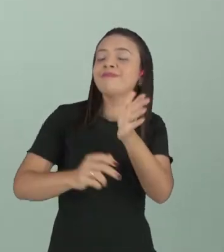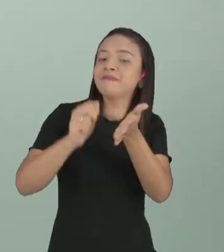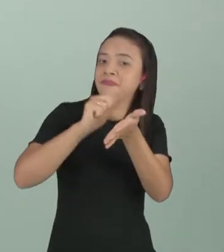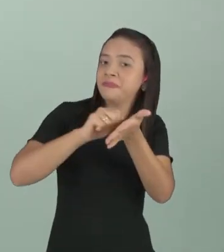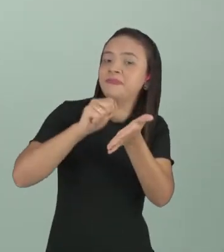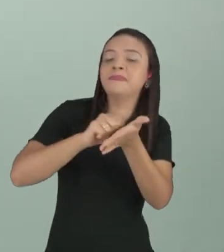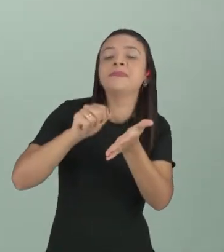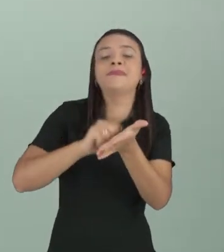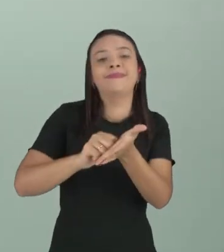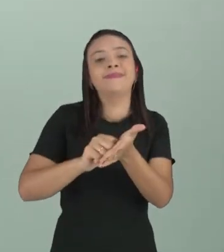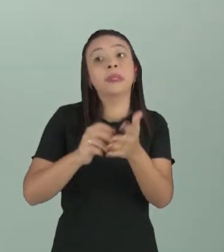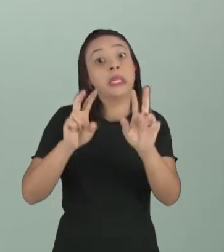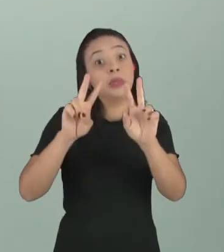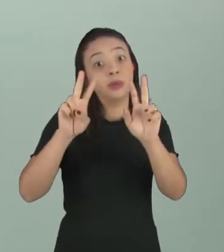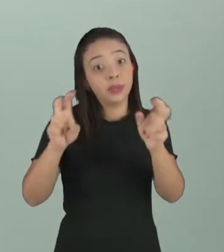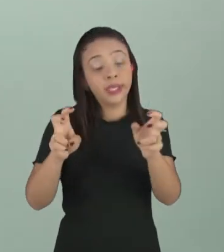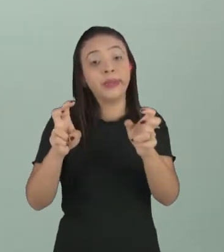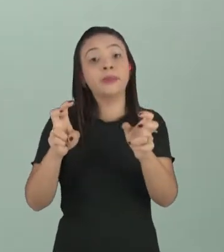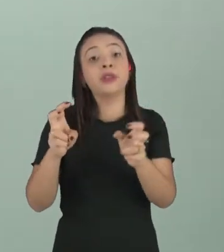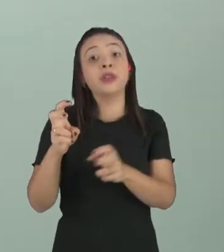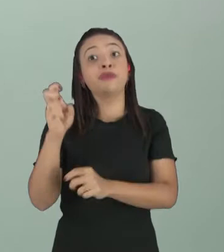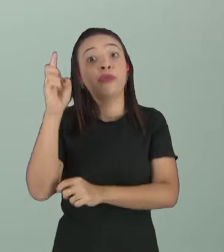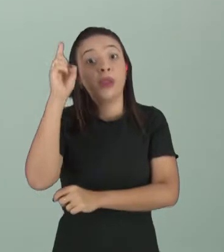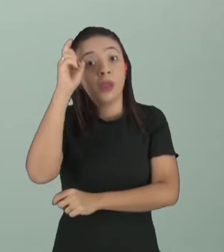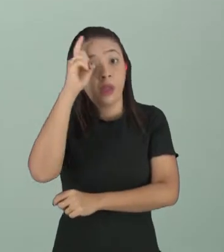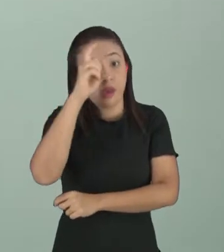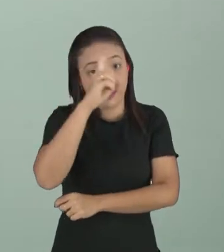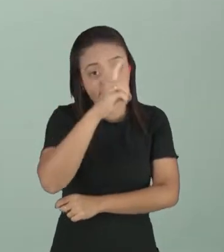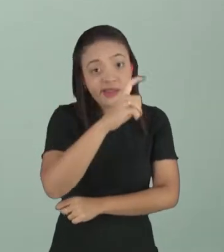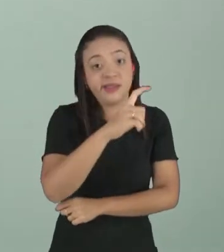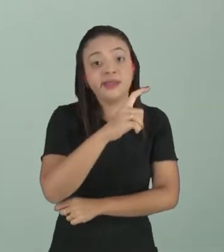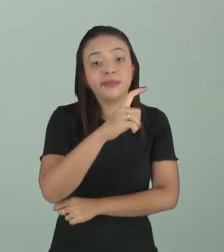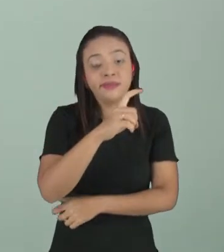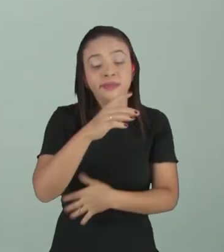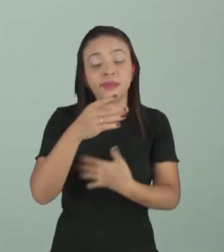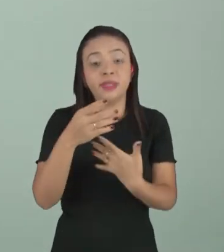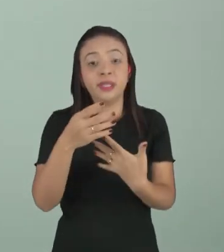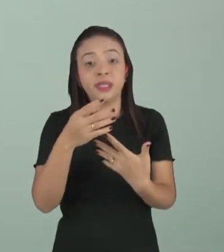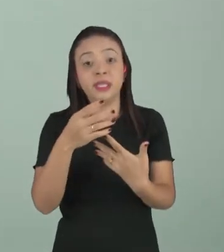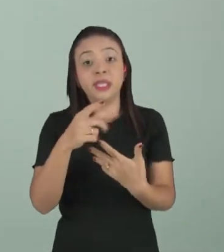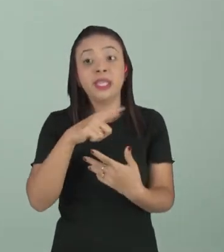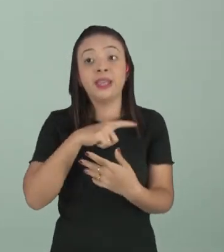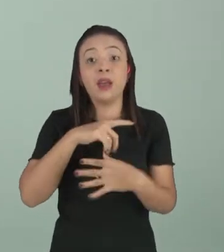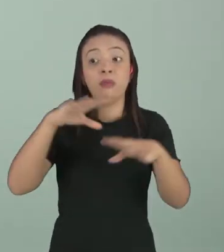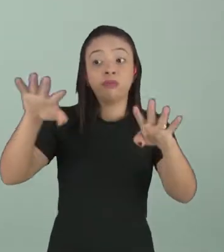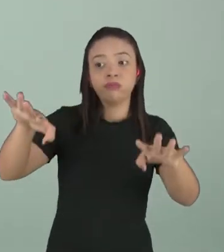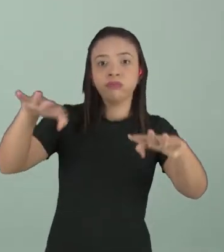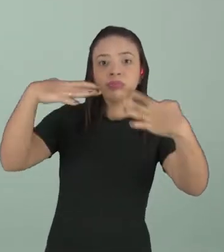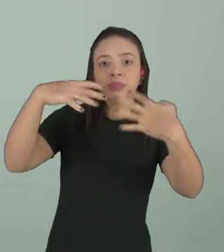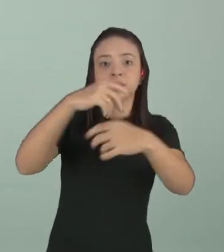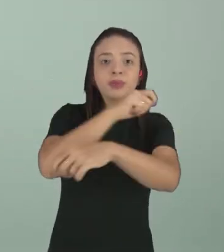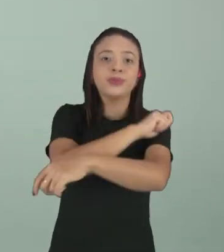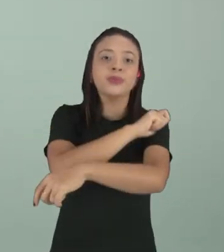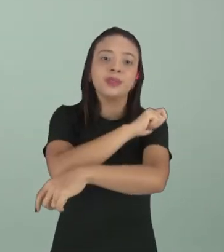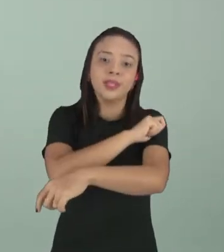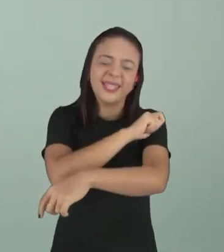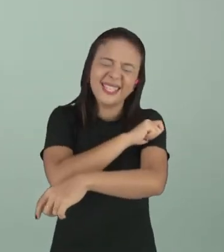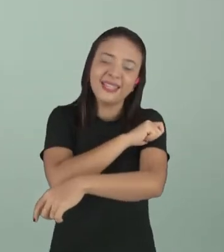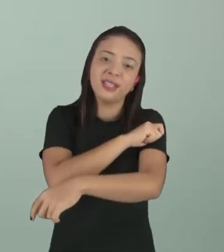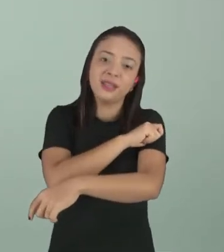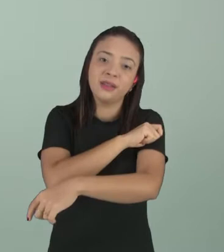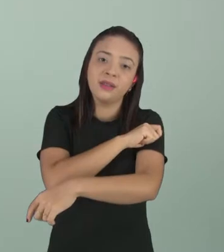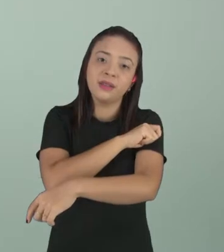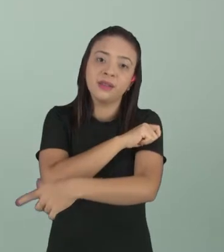ortográfica. Um tema bem pesado e que atrai olhares de muitos estudantes para